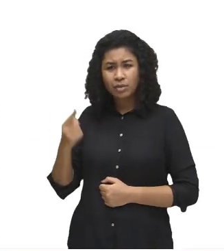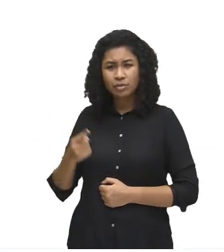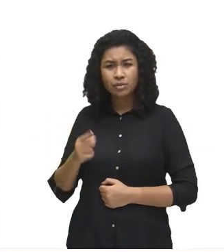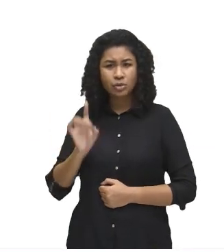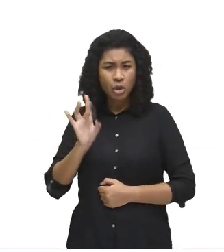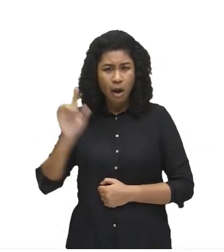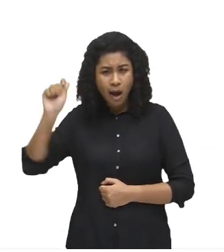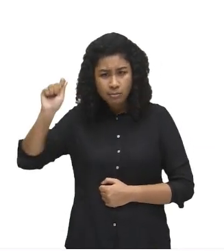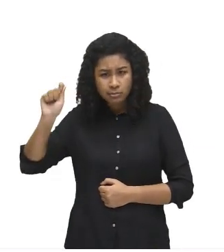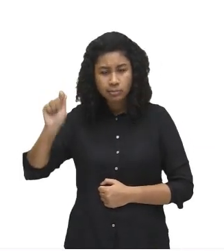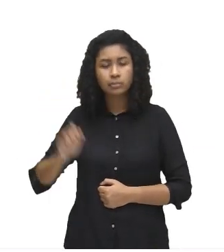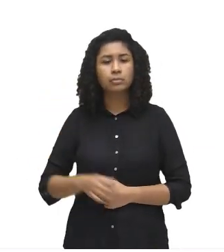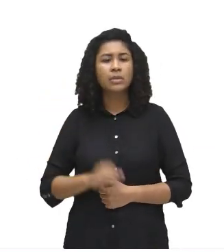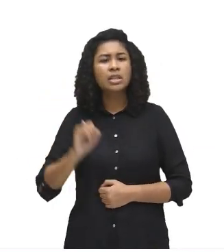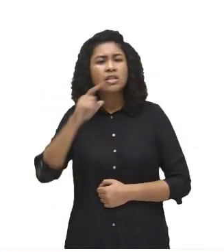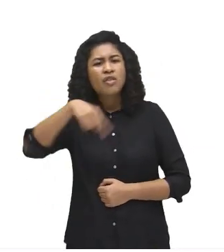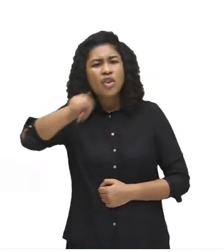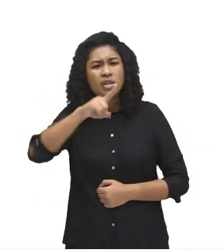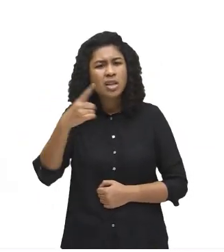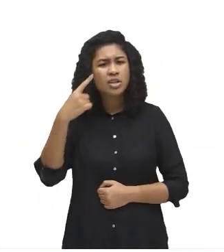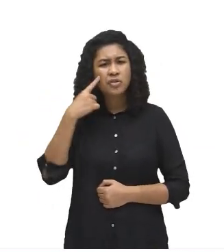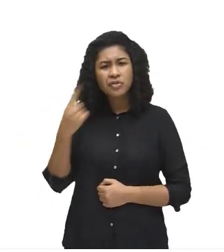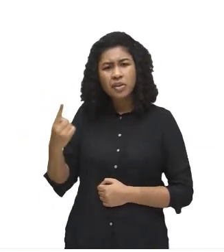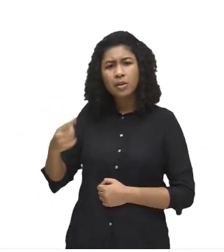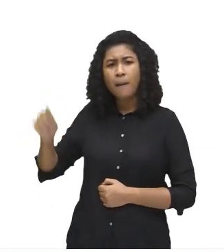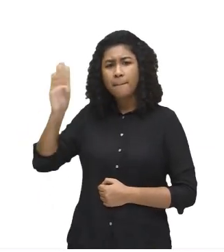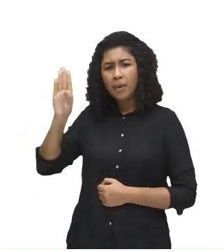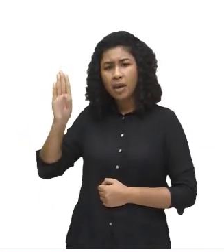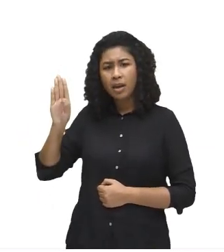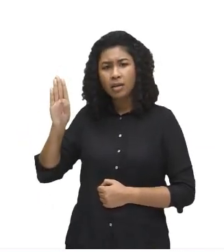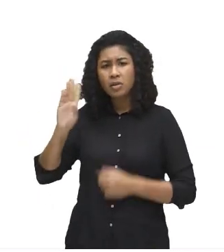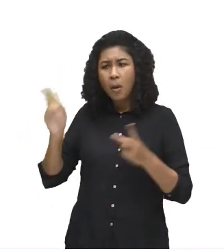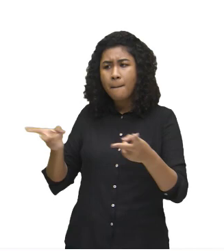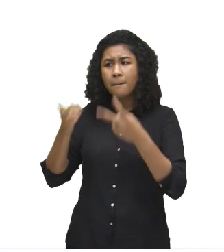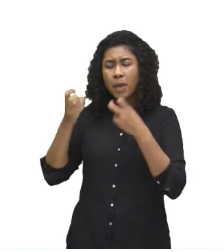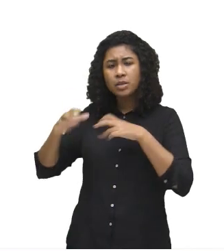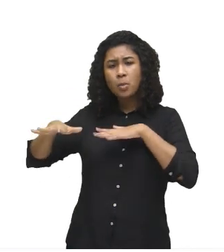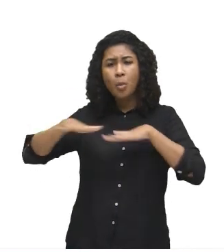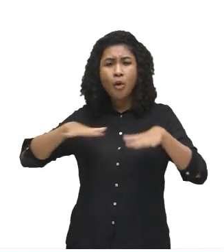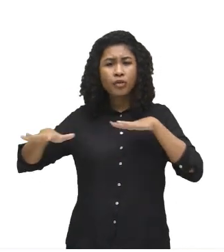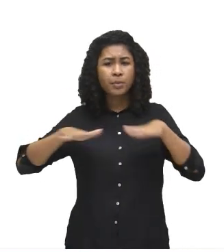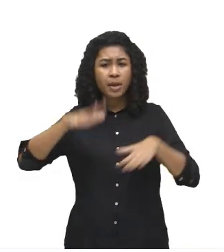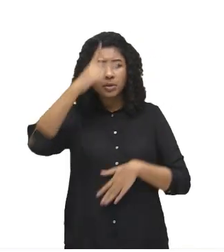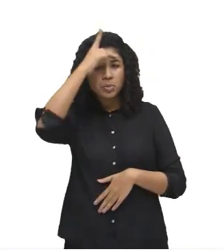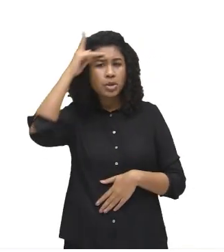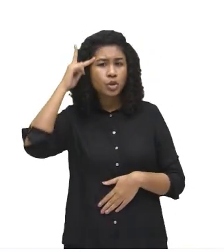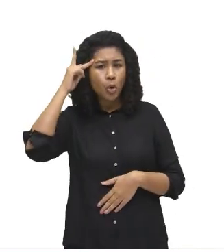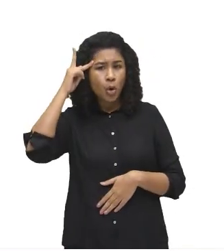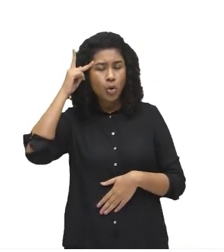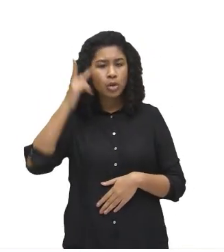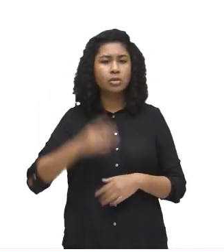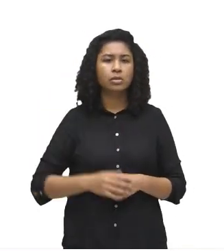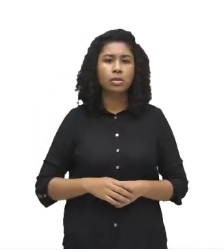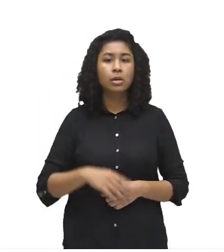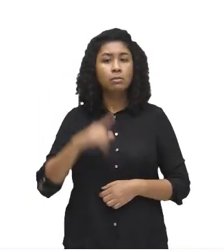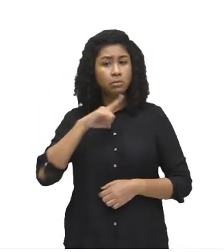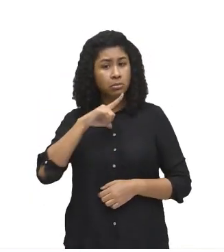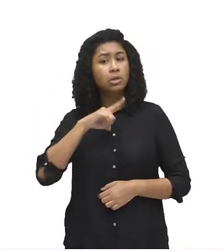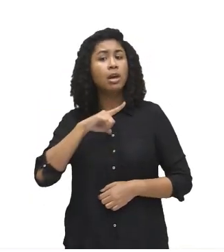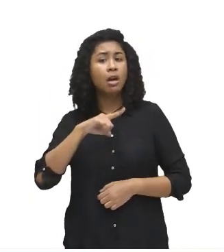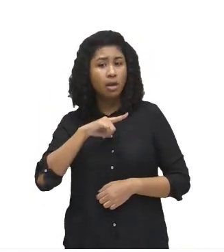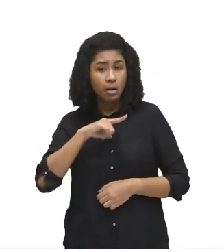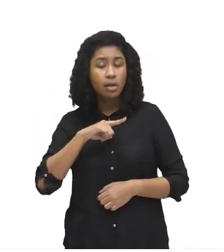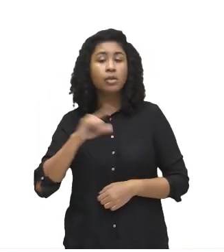letra B deve ter observado somente o movimento das pessoas. Mas nós temos sim